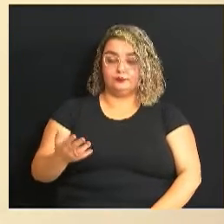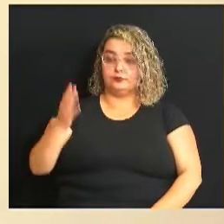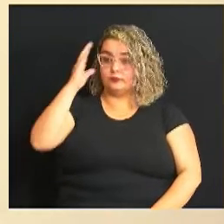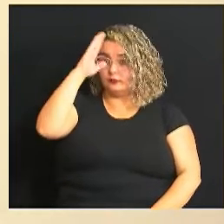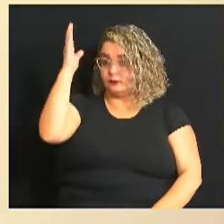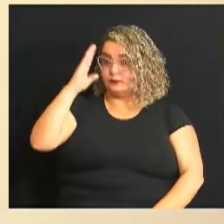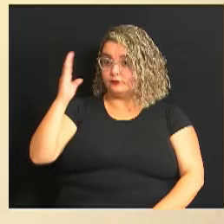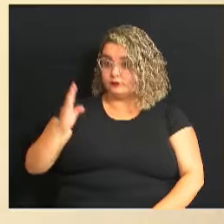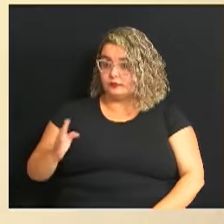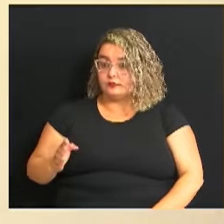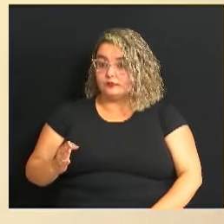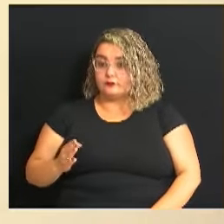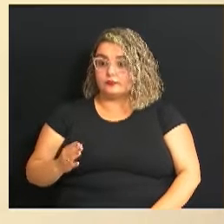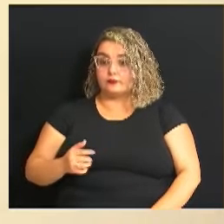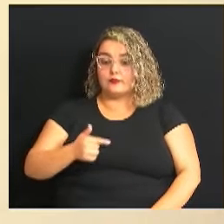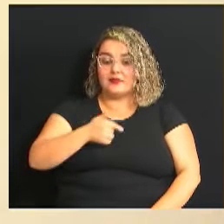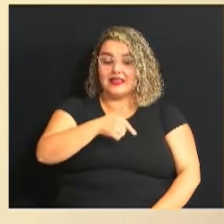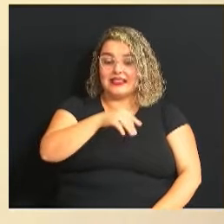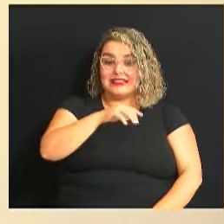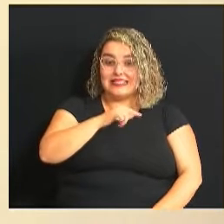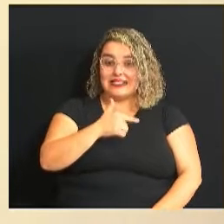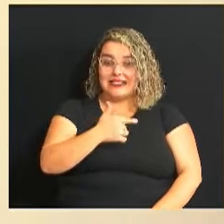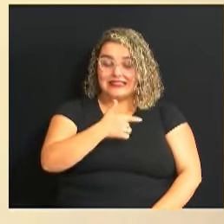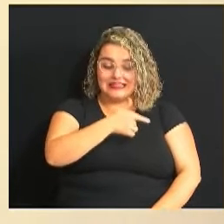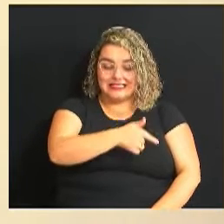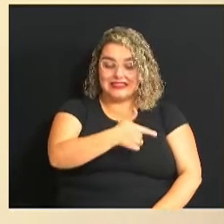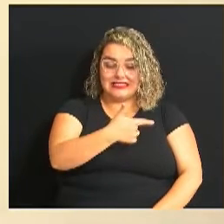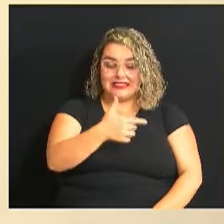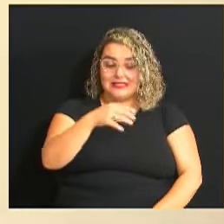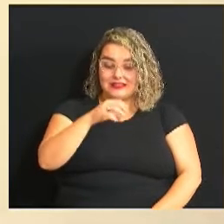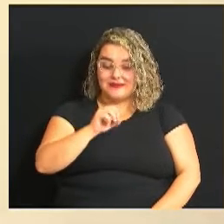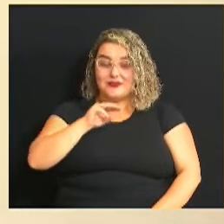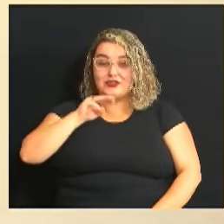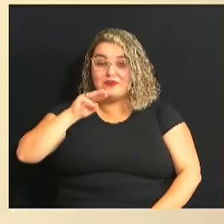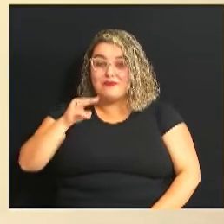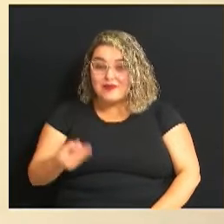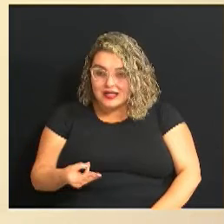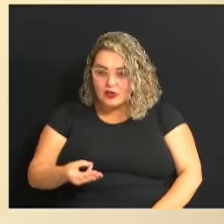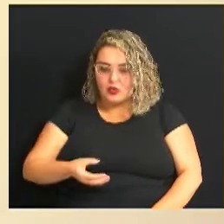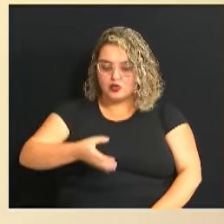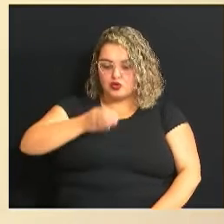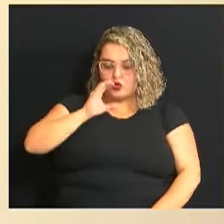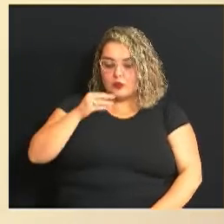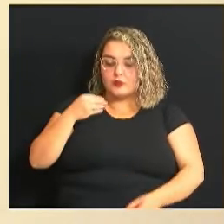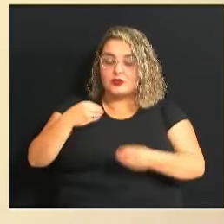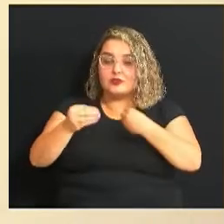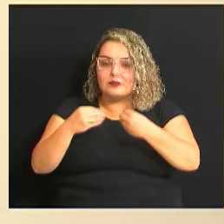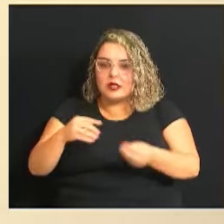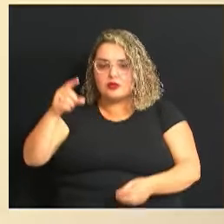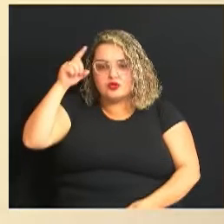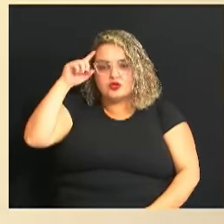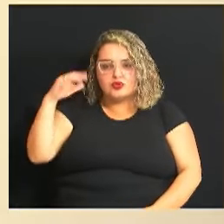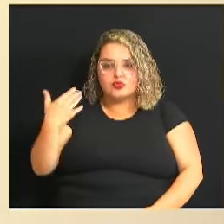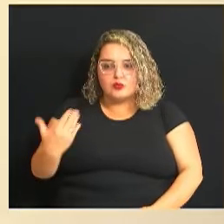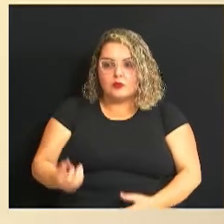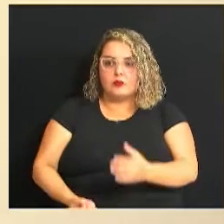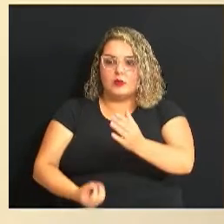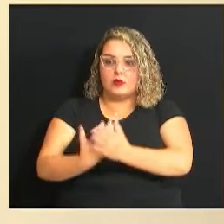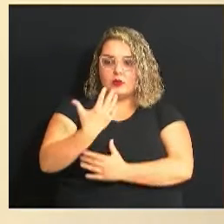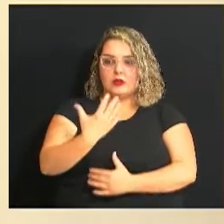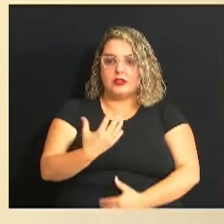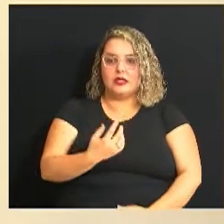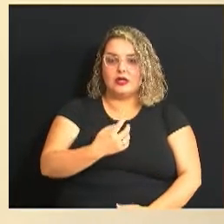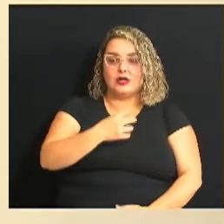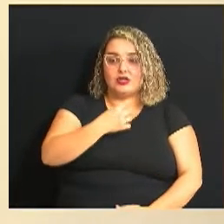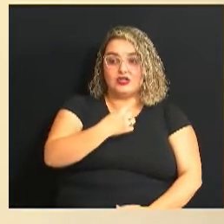ele consome 720 milhões de copos plásticos dia. Para você produzir um copo plástico, você gasta de